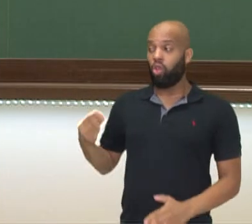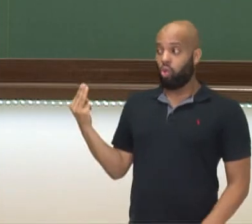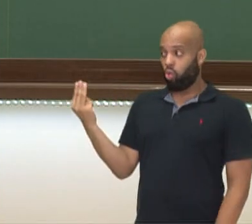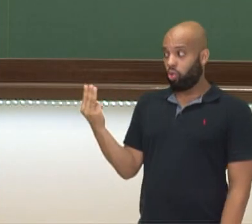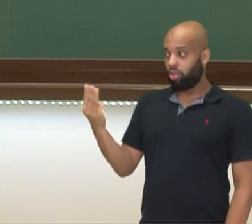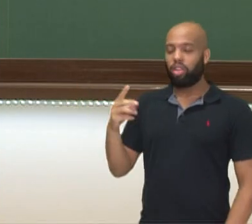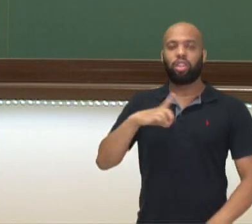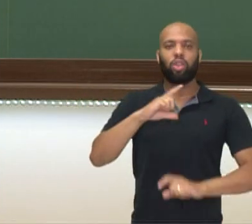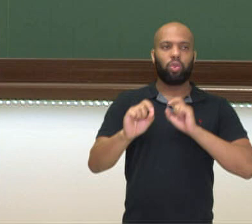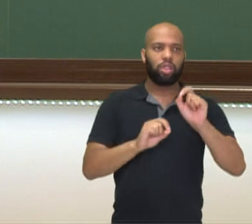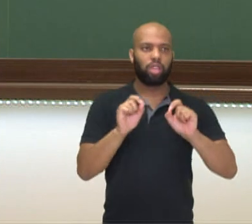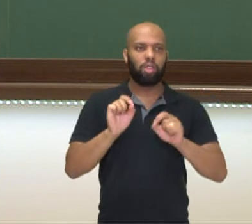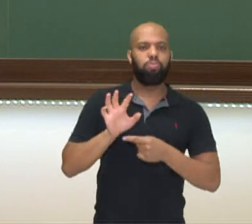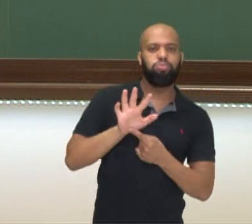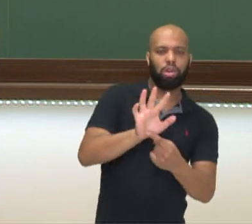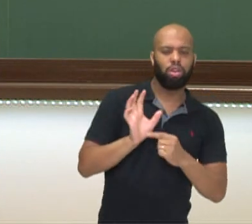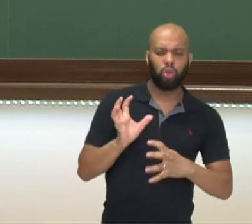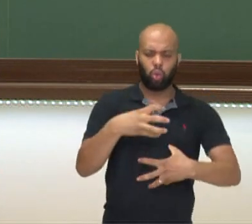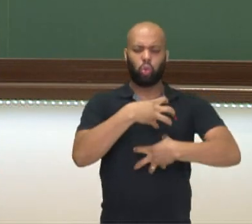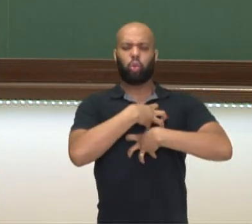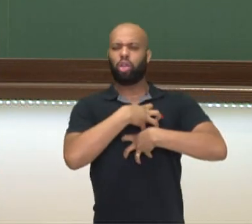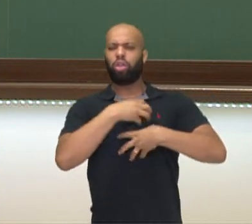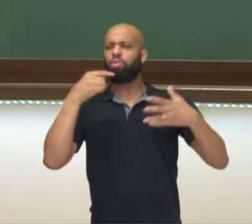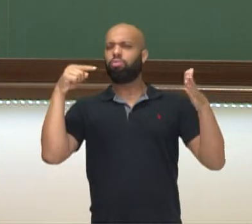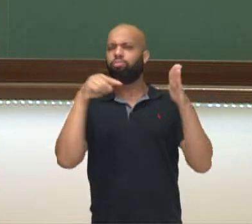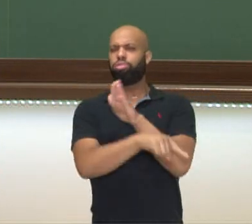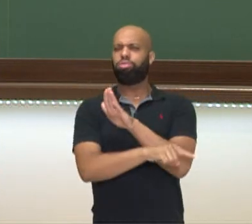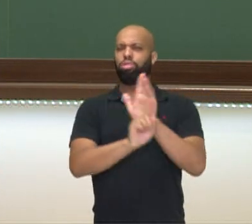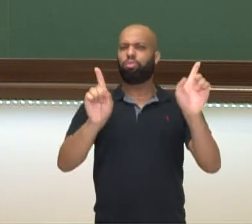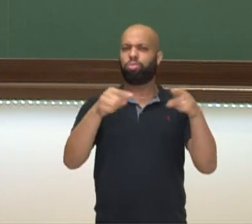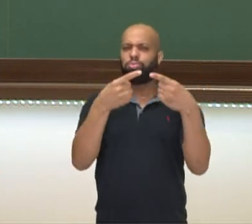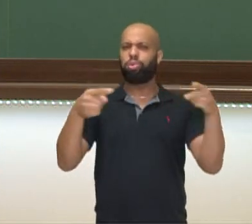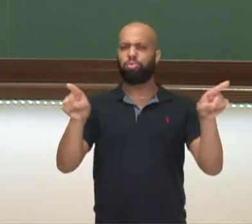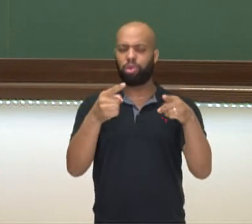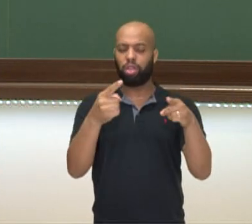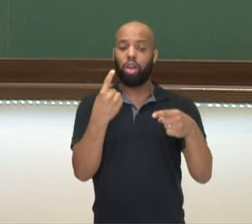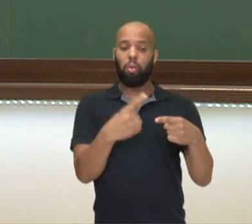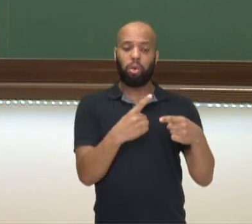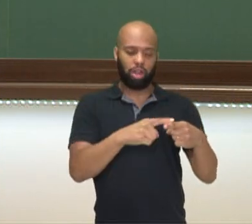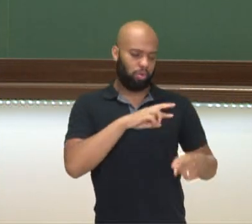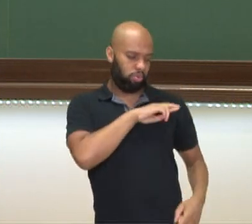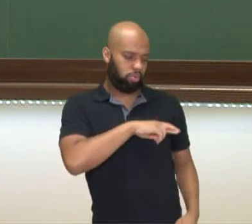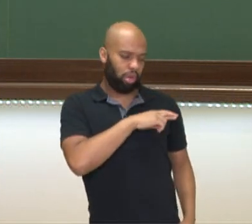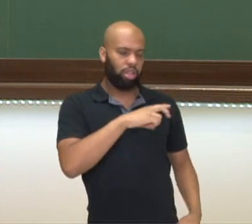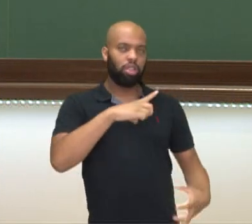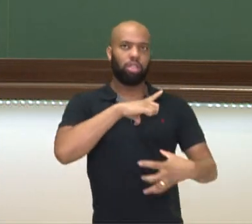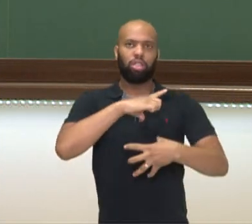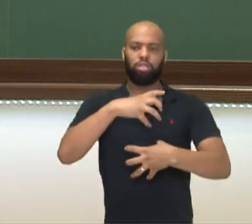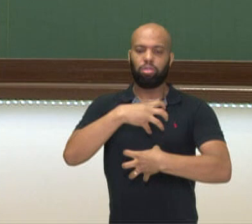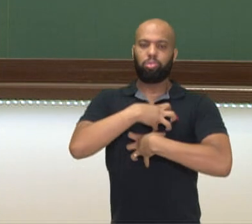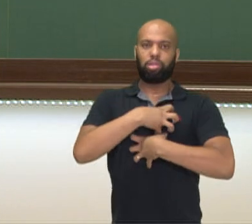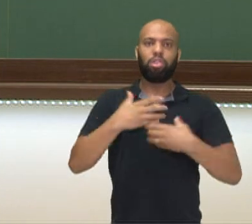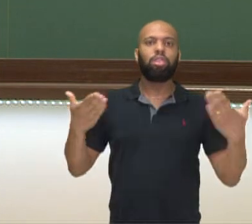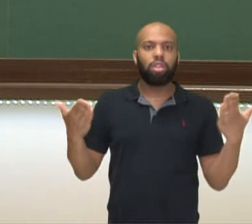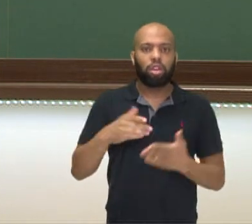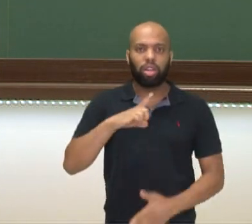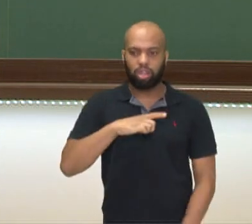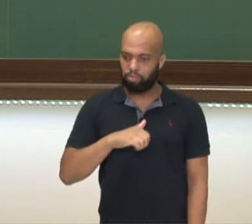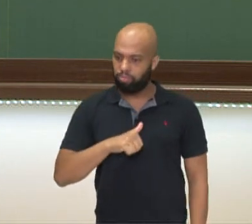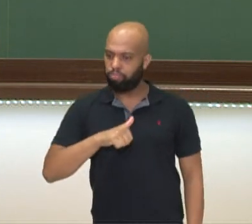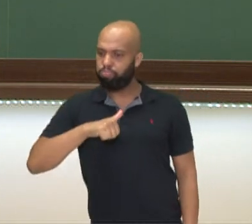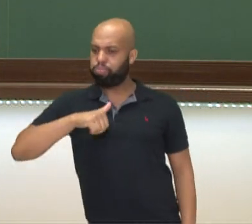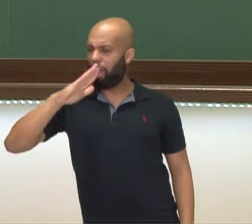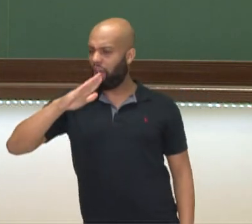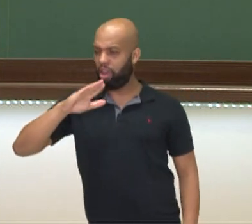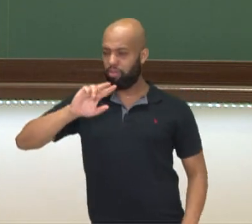trabalham essa questão do sentimentalismo extremo. Se no romantismo a gente já tinha o sentimentalismo, aqui você tem mais, elevado à